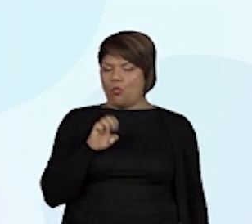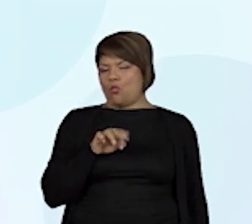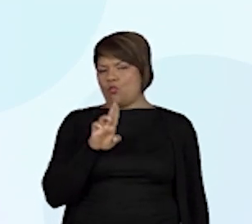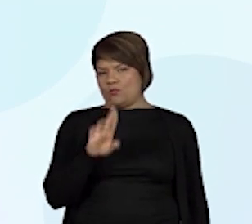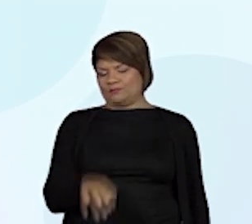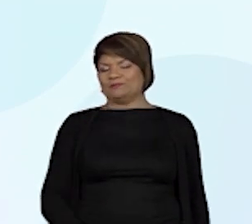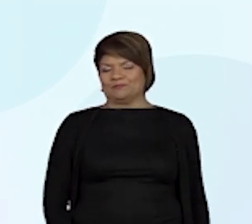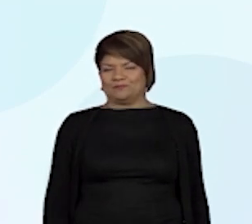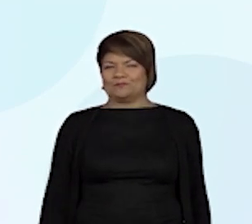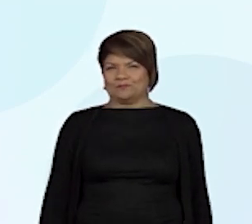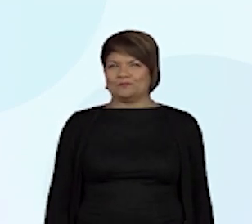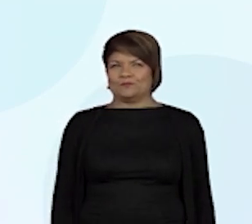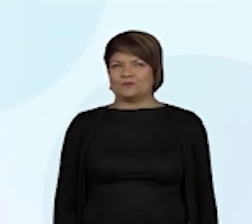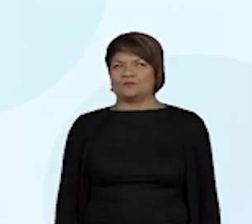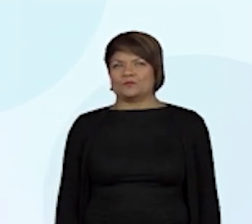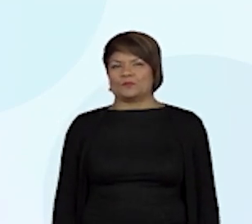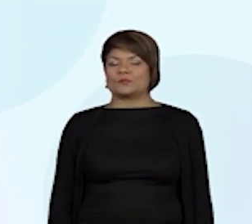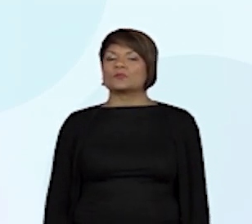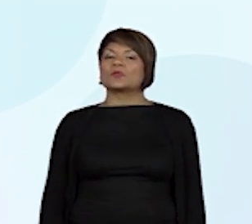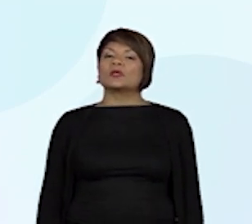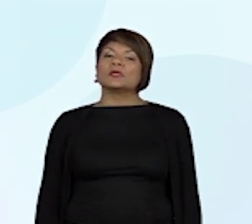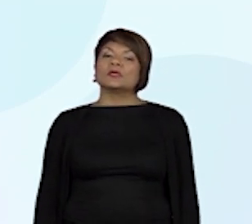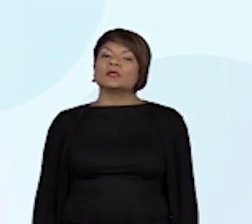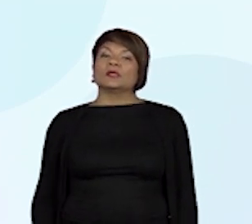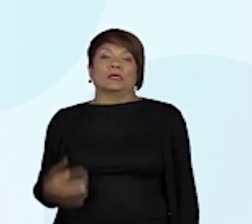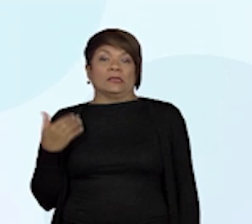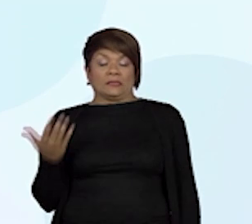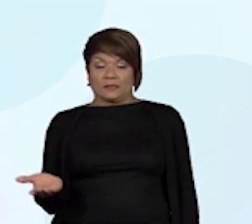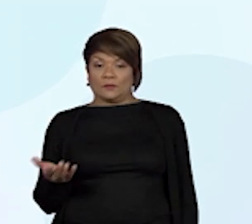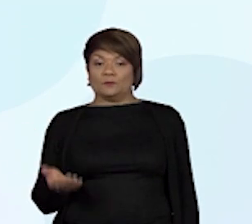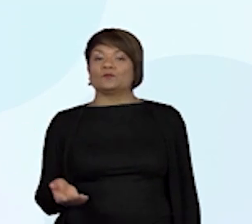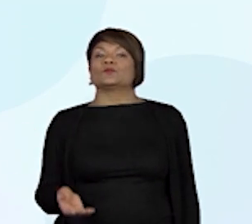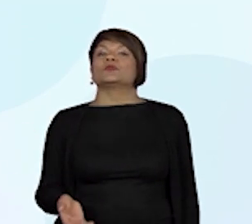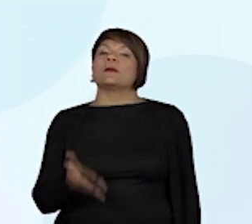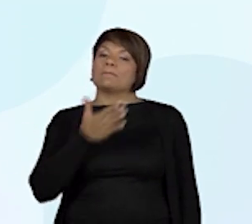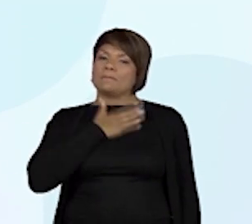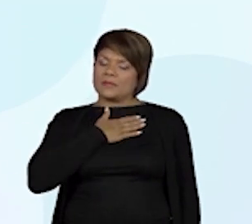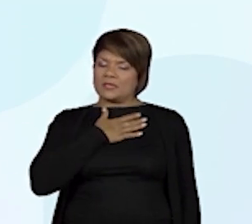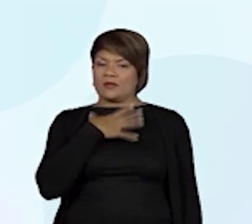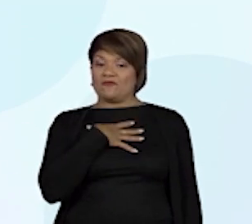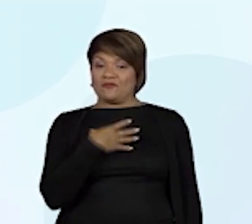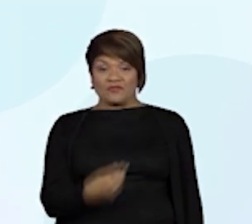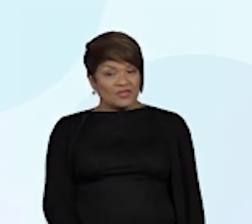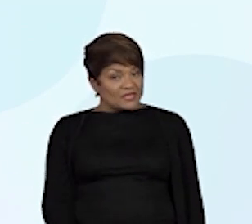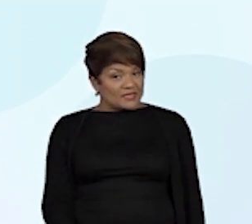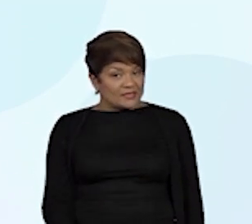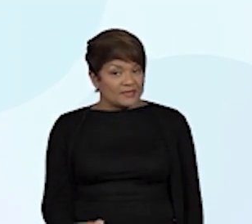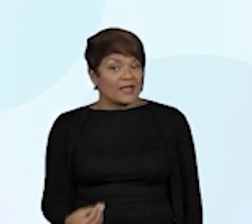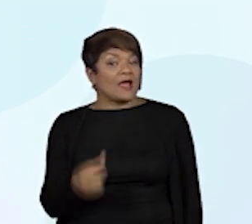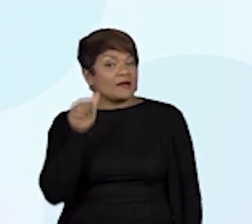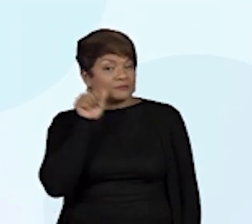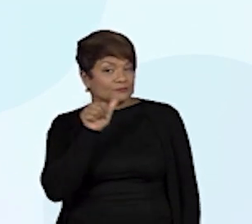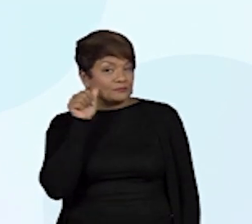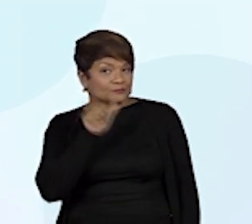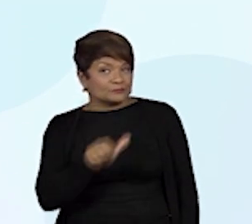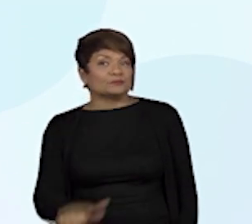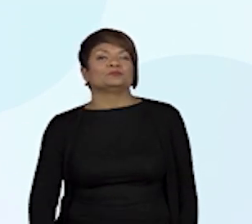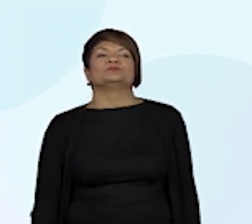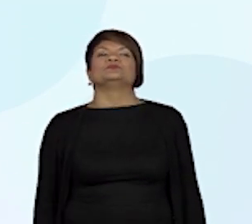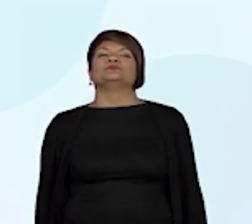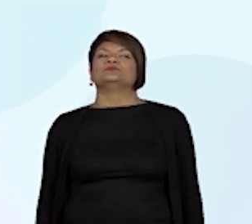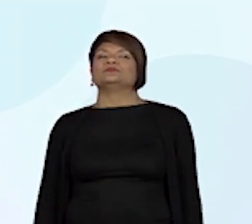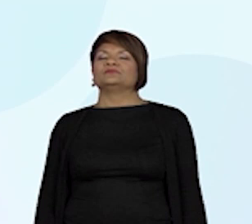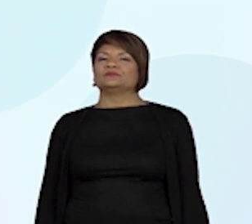especiais. Então, professora Joyce, tem mais? Minha filha.